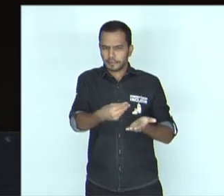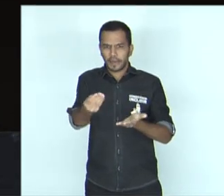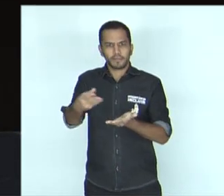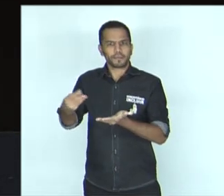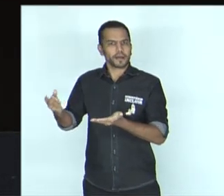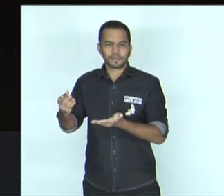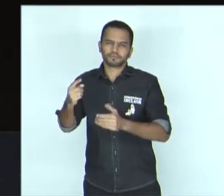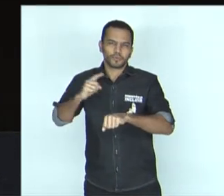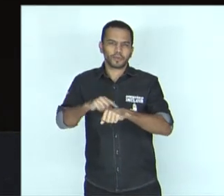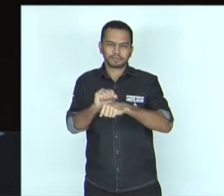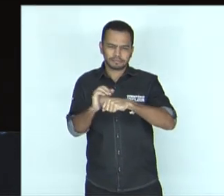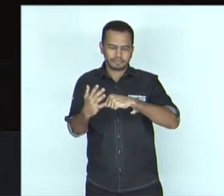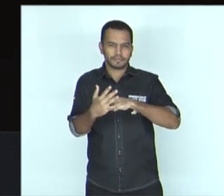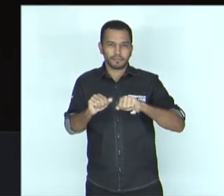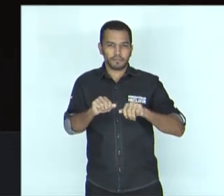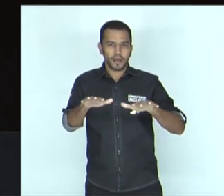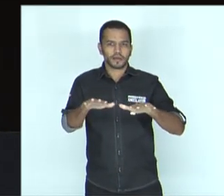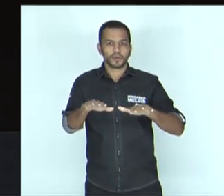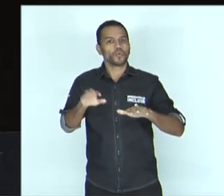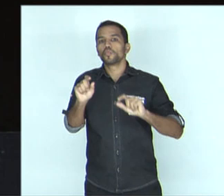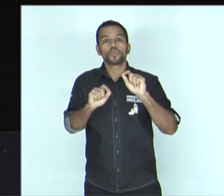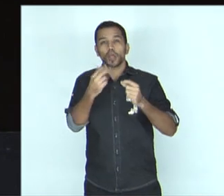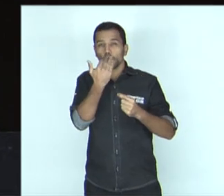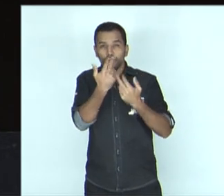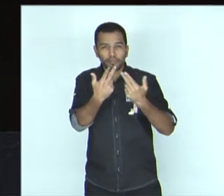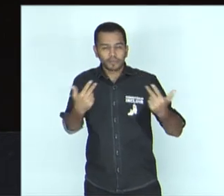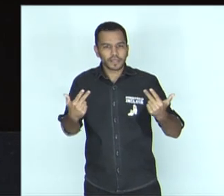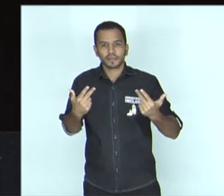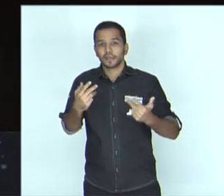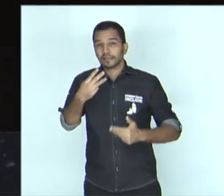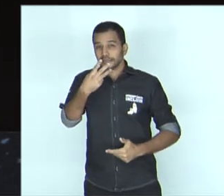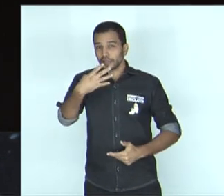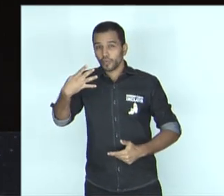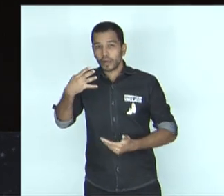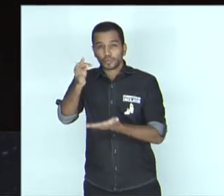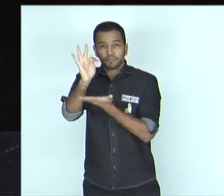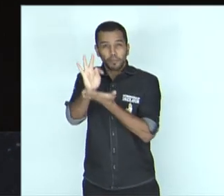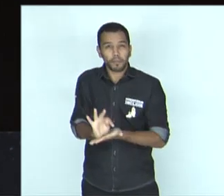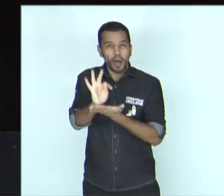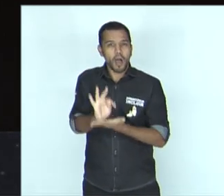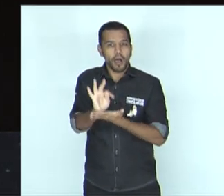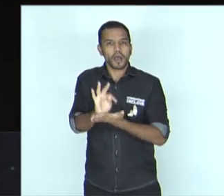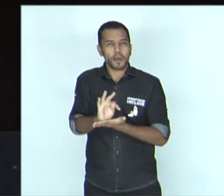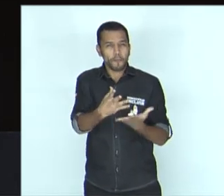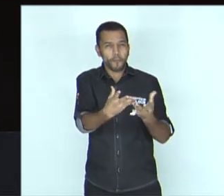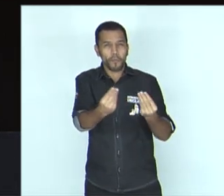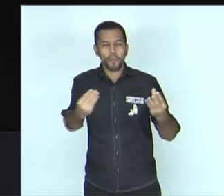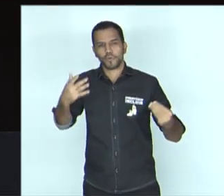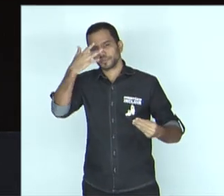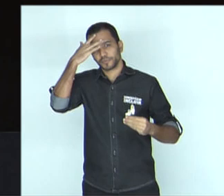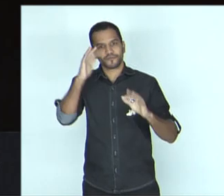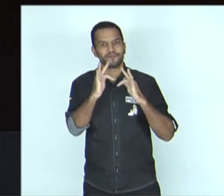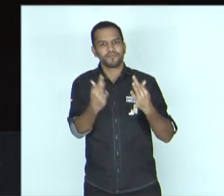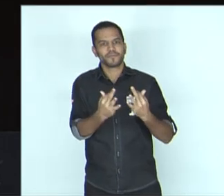aí, 34 toneladas de comida, e já atingimos quase 1.300 famílias.